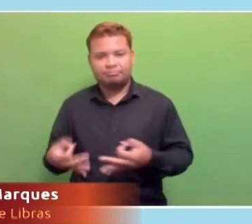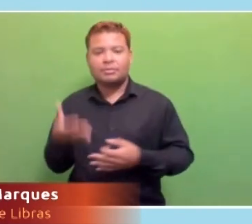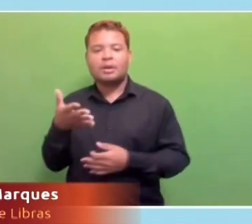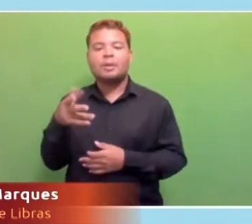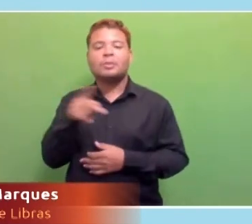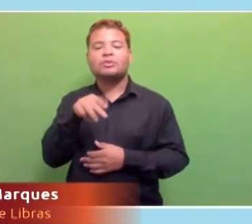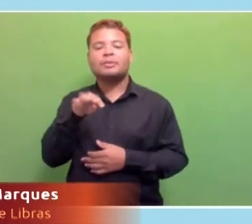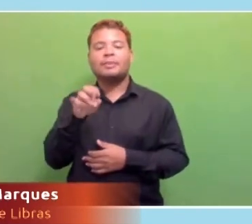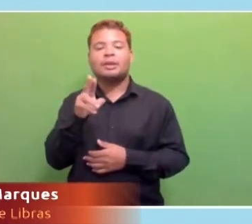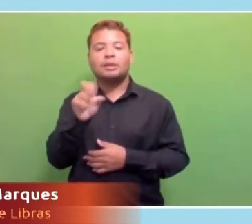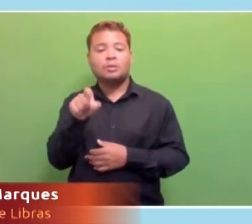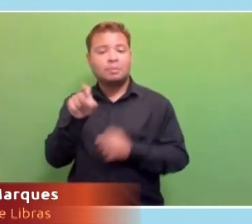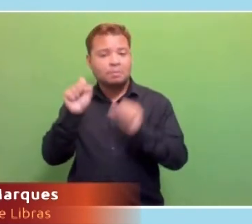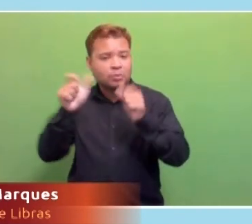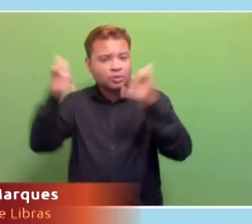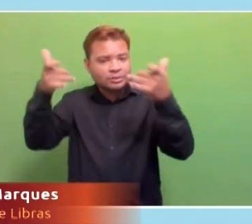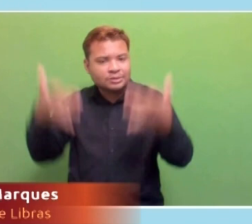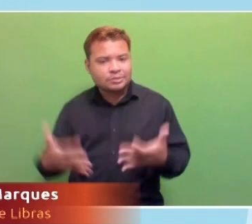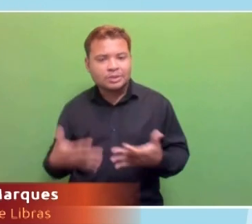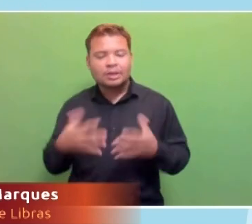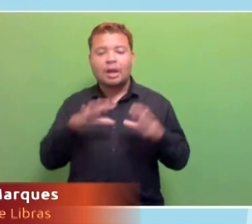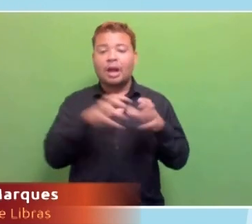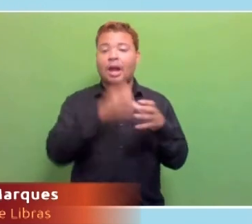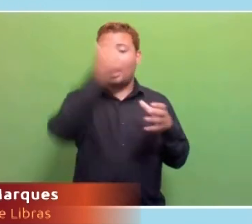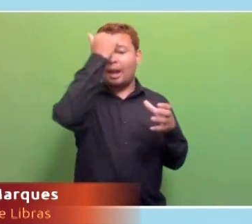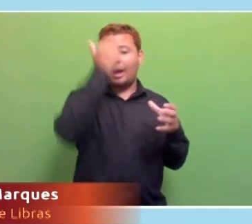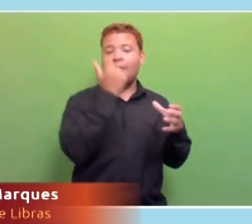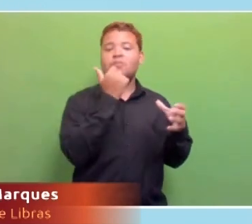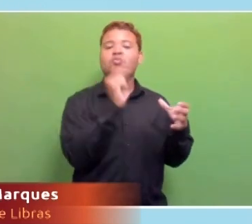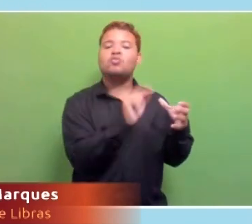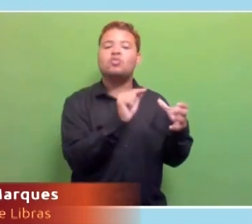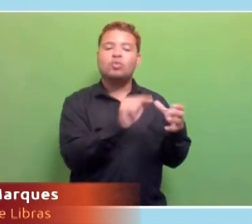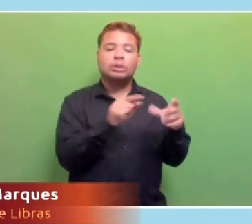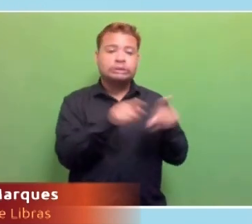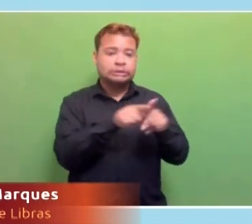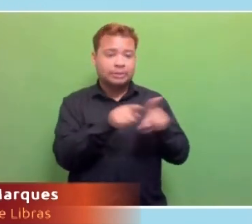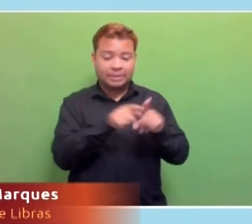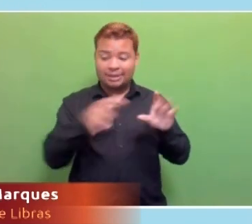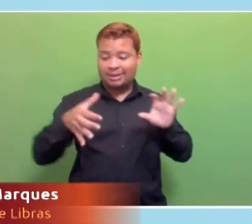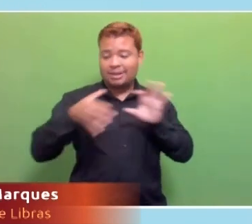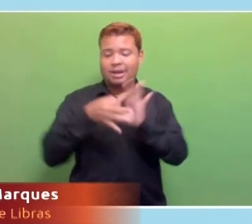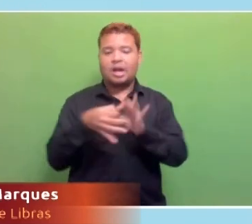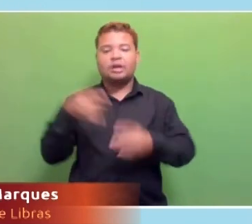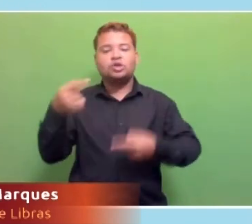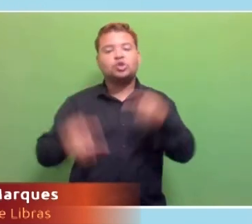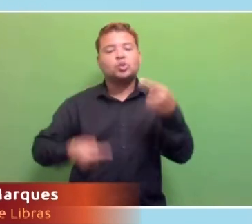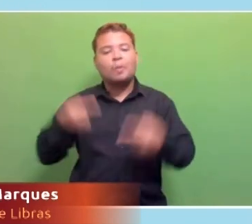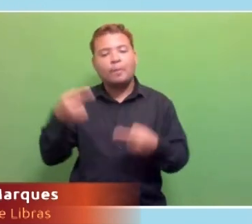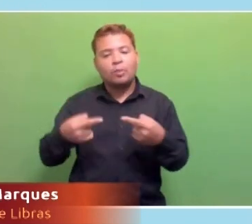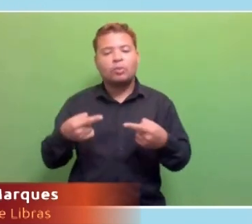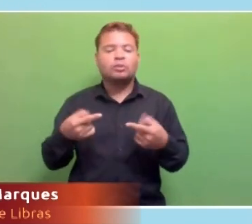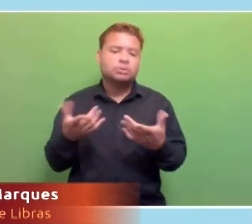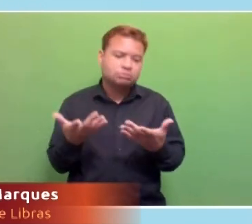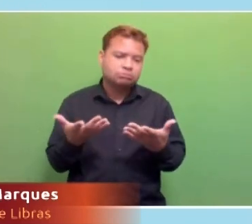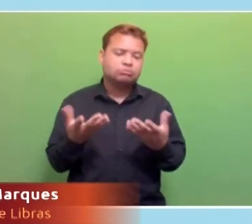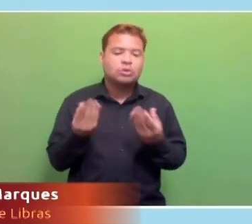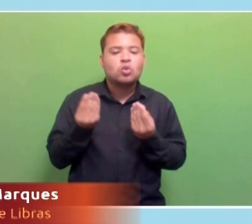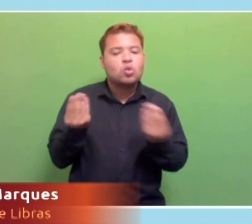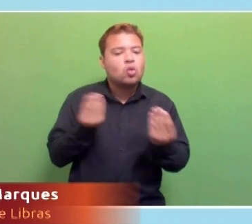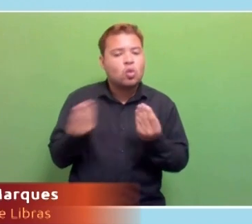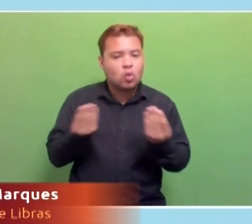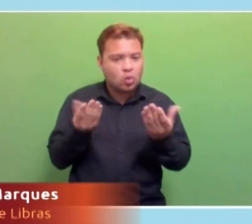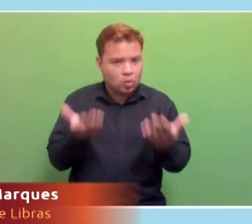o Hamas, como é que o Hamas se configura dentro dessas disputas políticas e territoriais, né, daquela região,